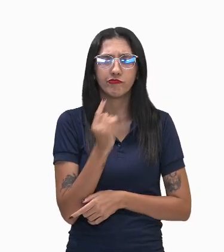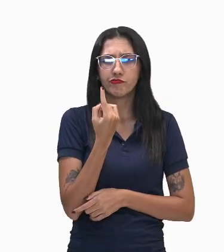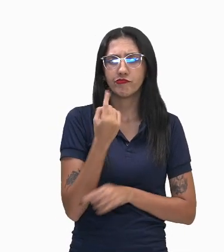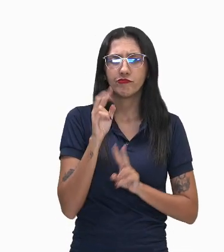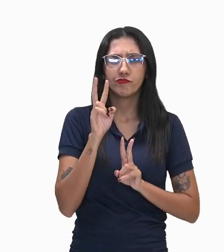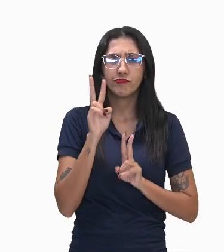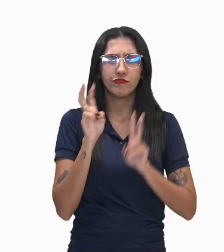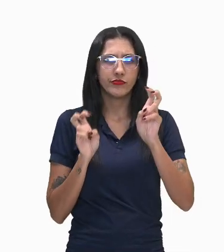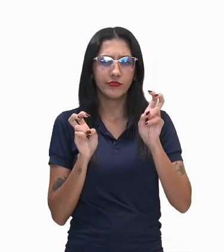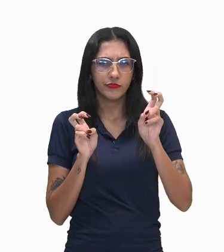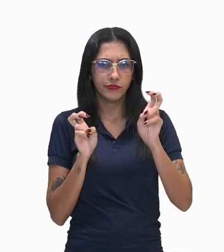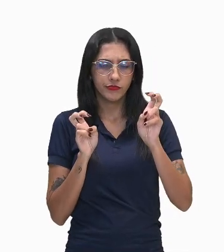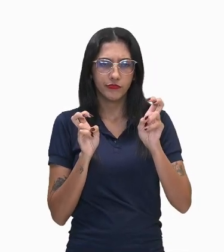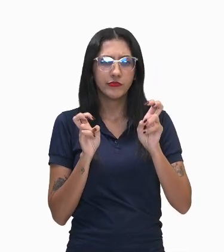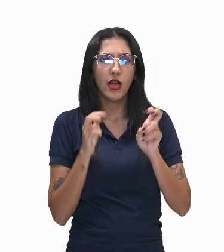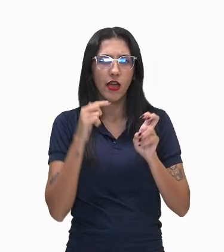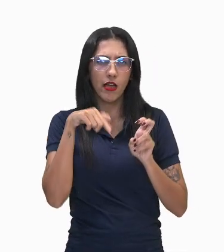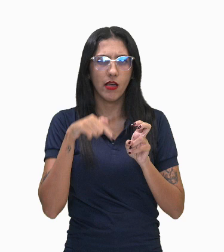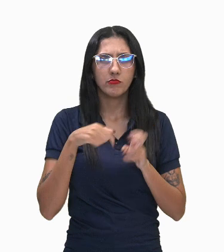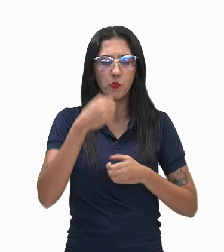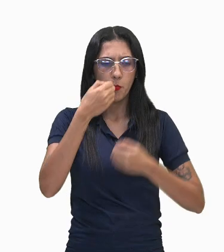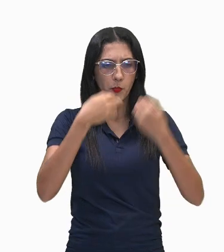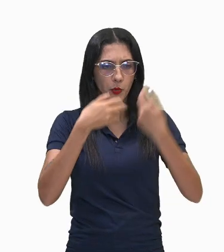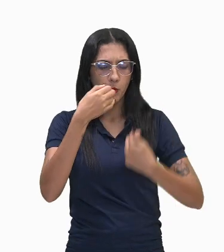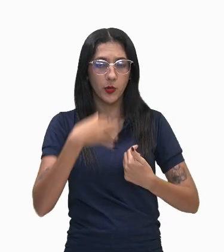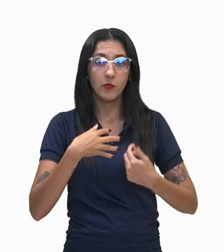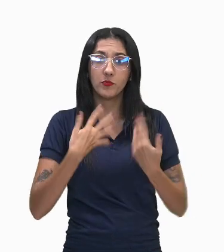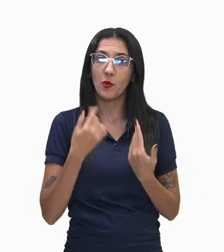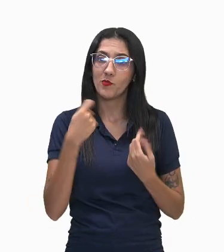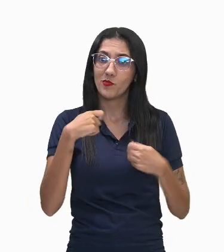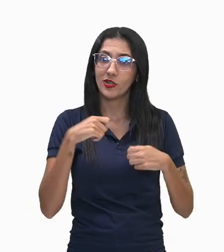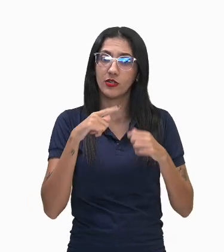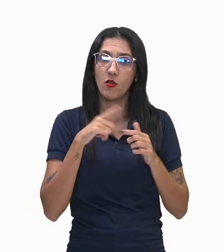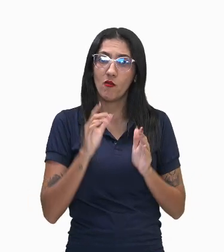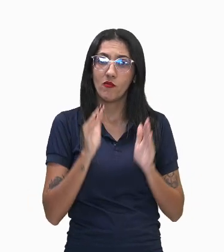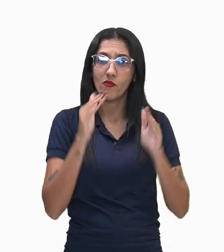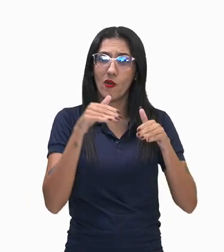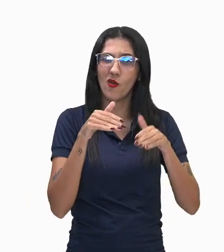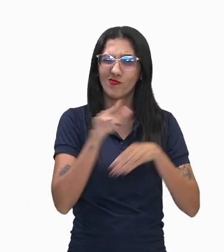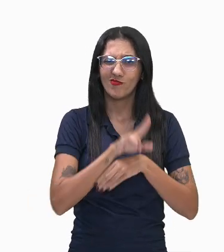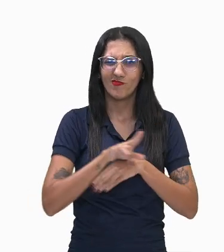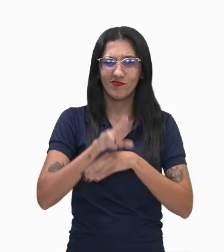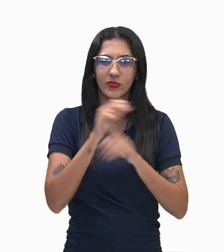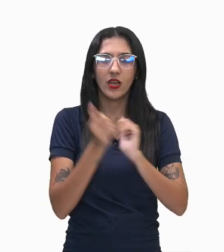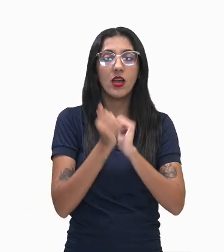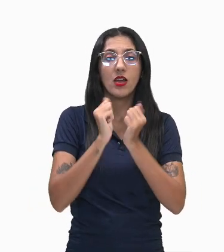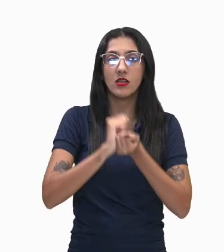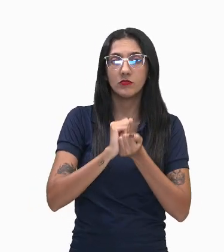a uma parte do discurso, eu vou trabalhar as minhas palavras. Eu